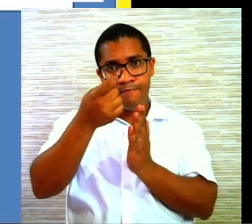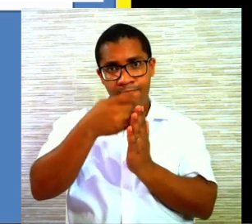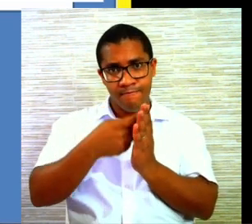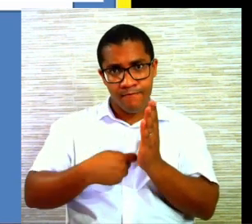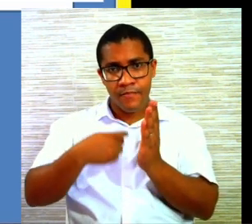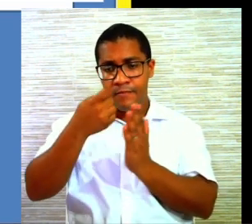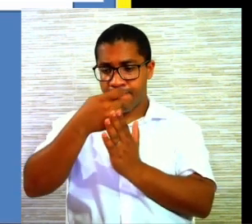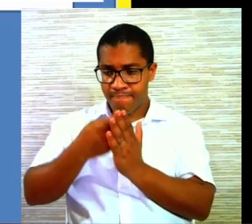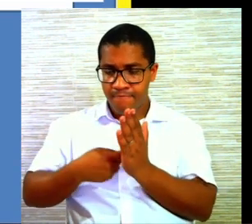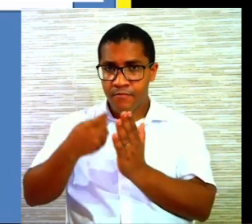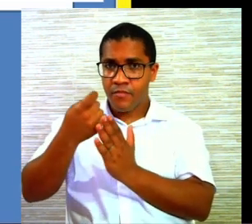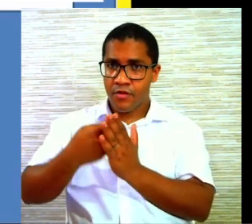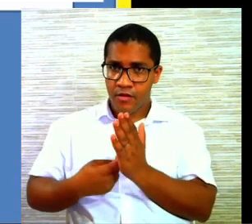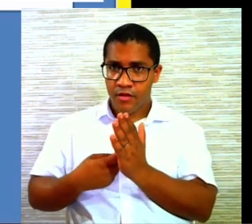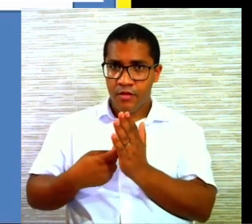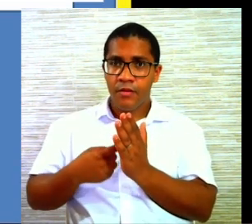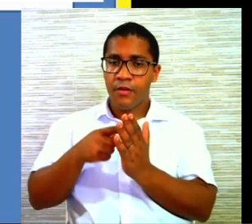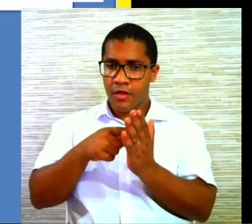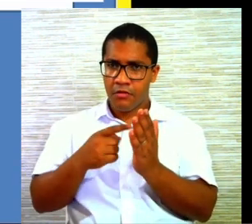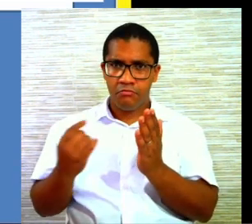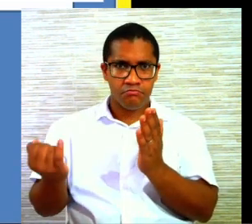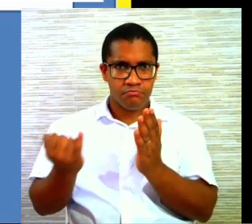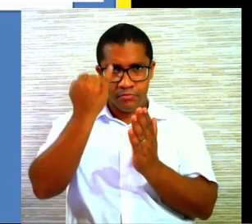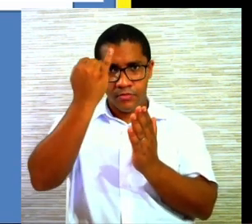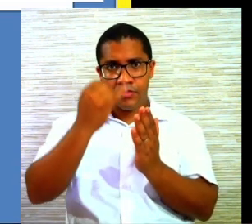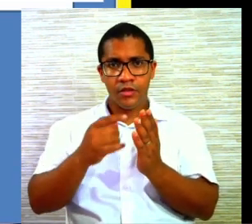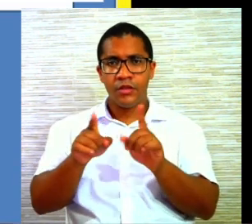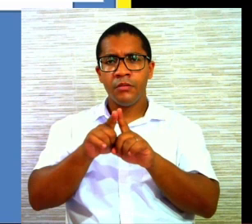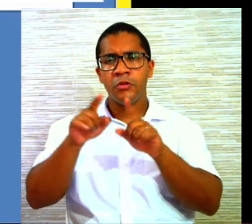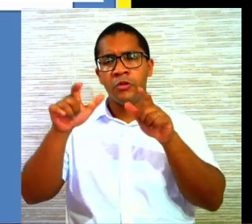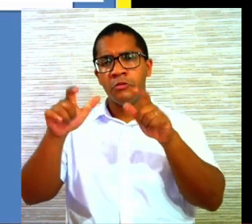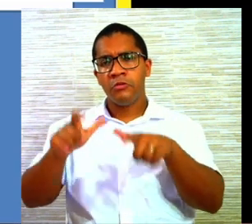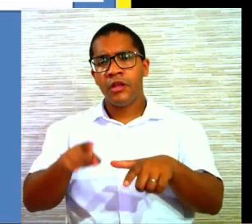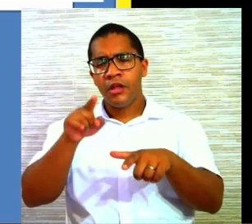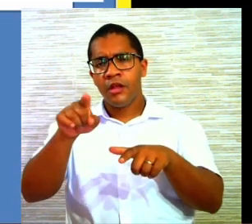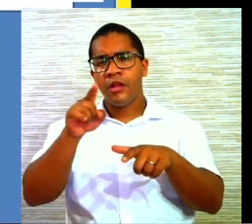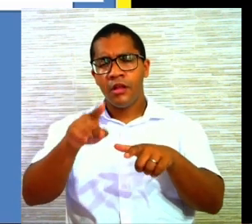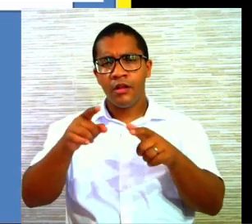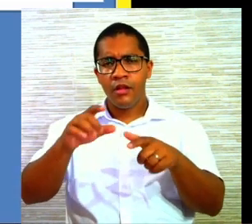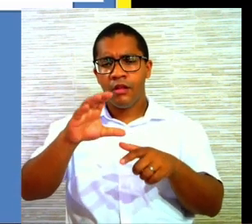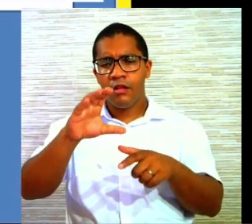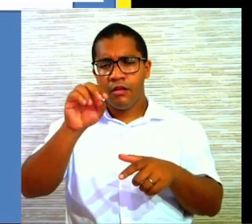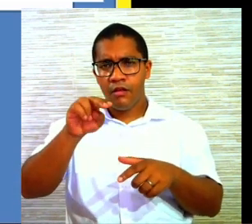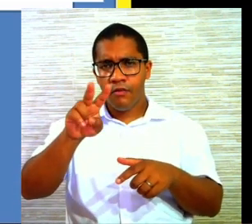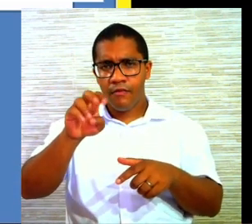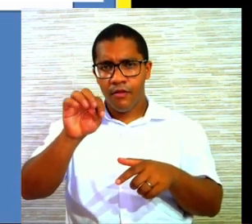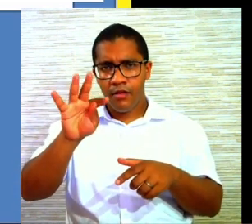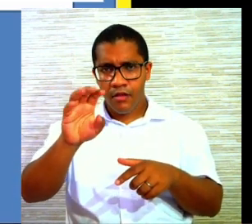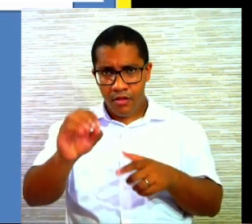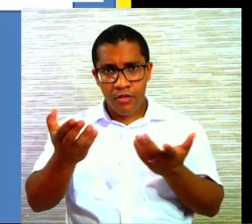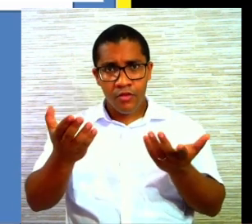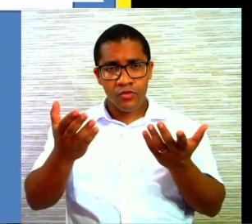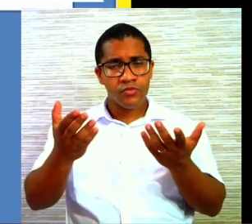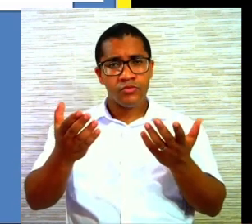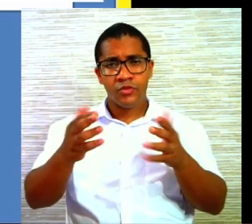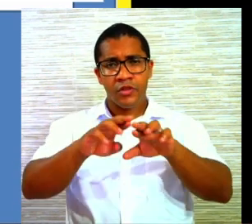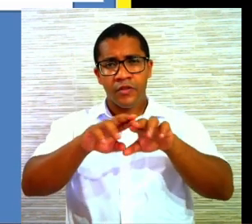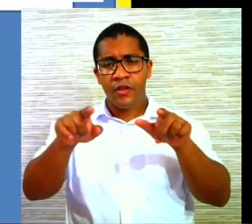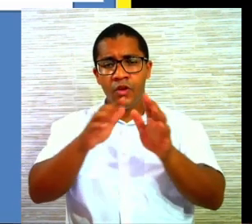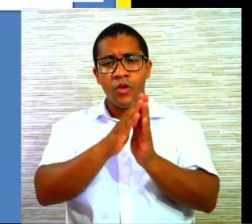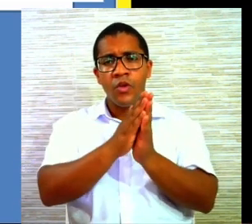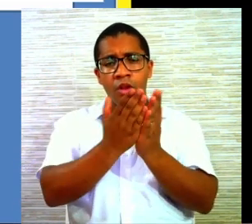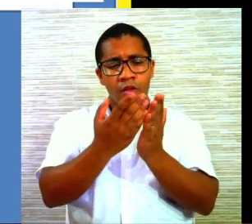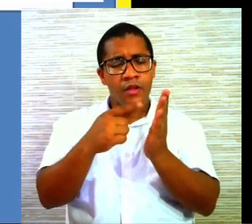grande valor, e produzidos principalmente nos conventos, e abadias. Era comum que esses